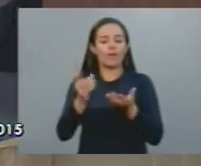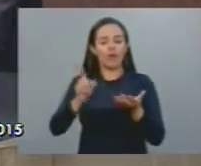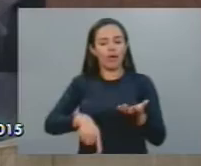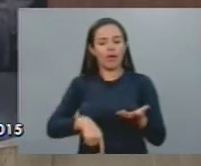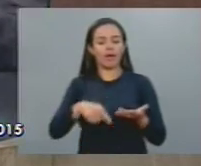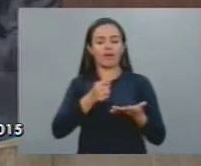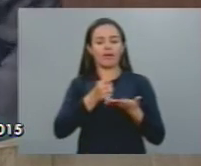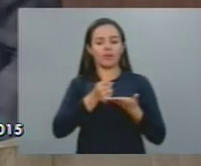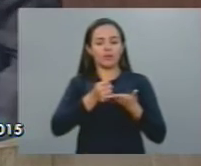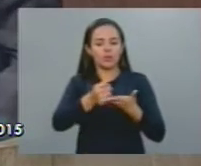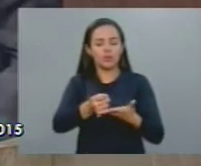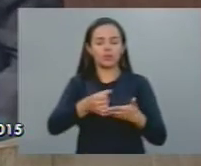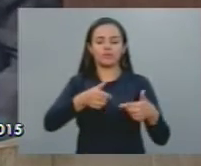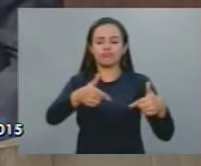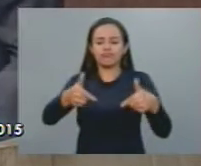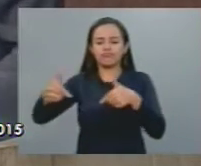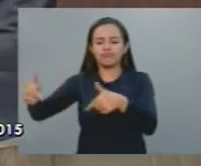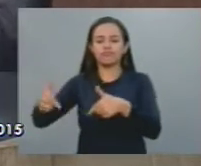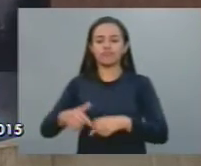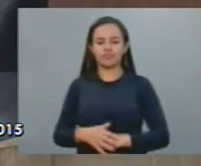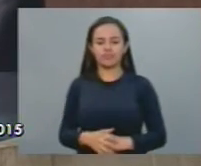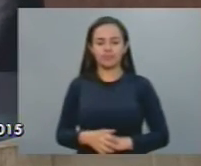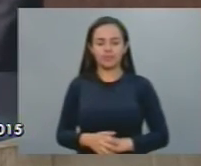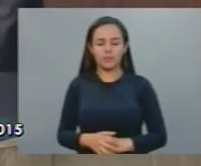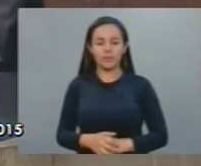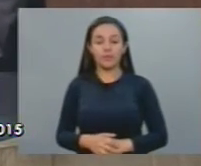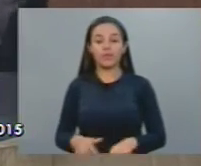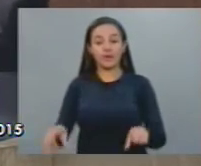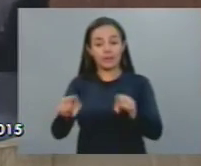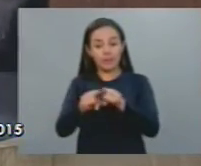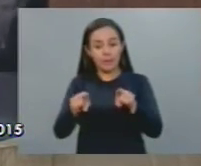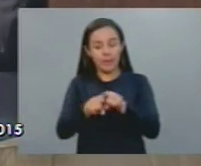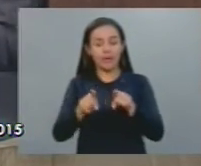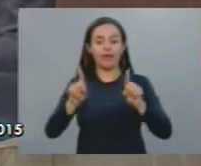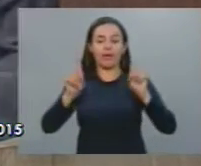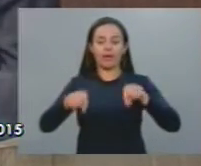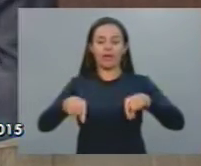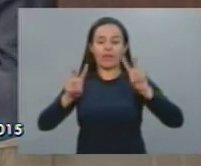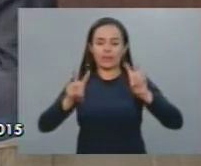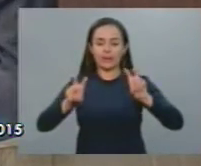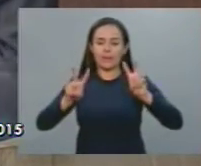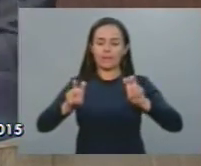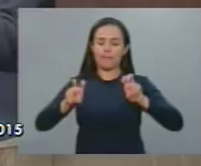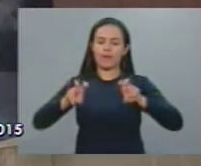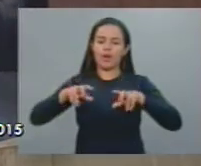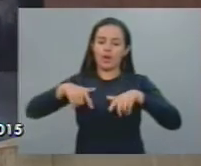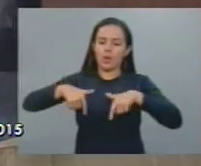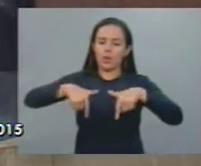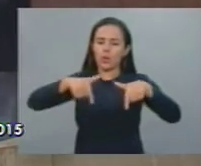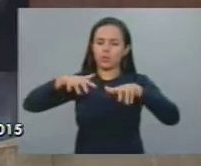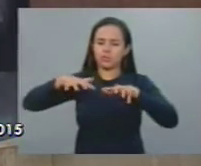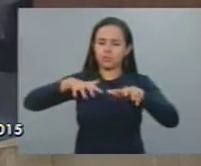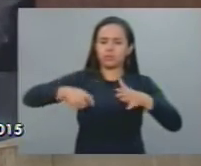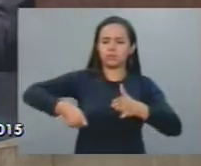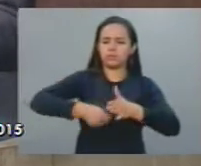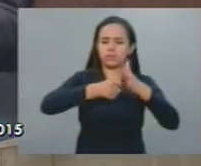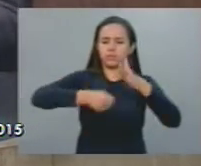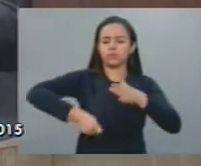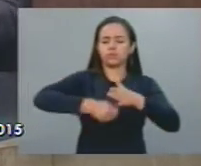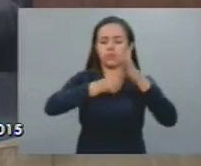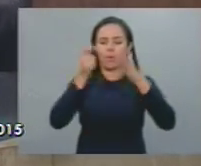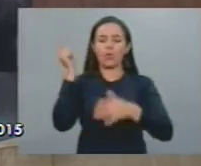em dedicação militante, em bandeiras de luta. Nós vivemos uma